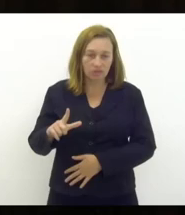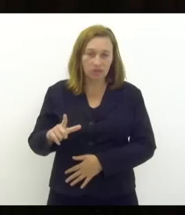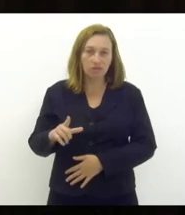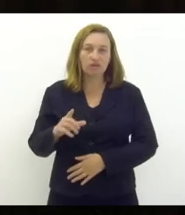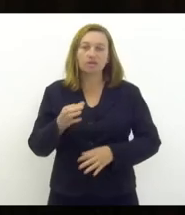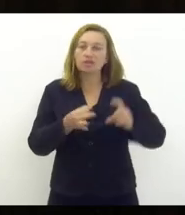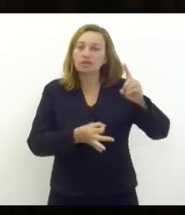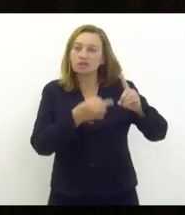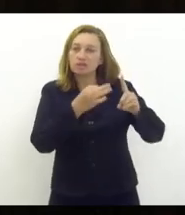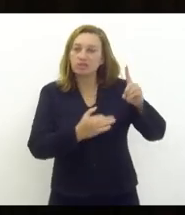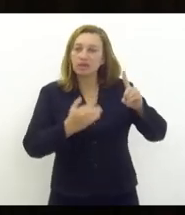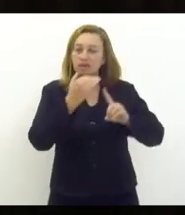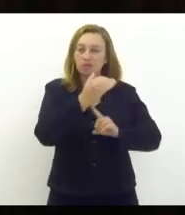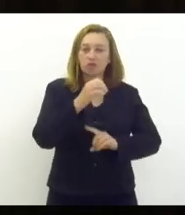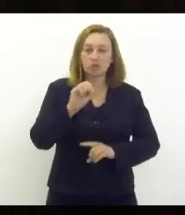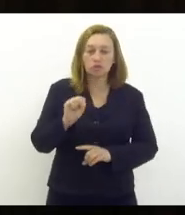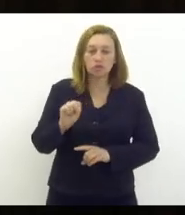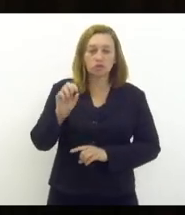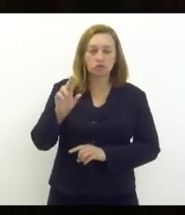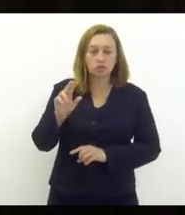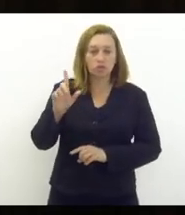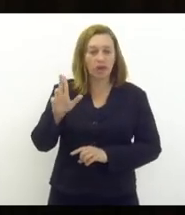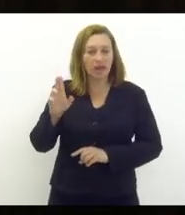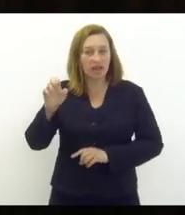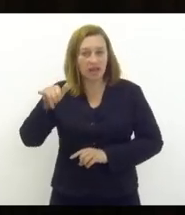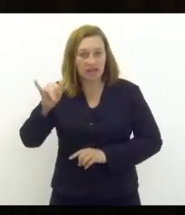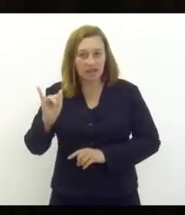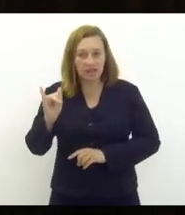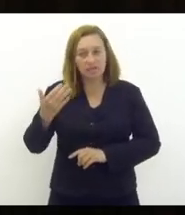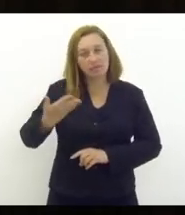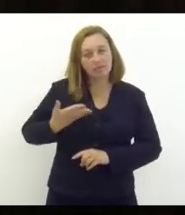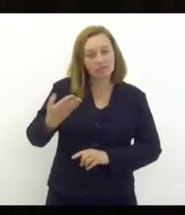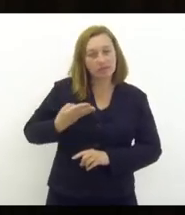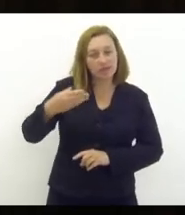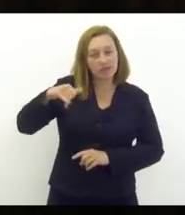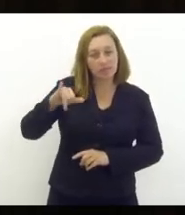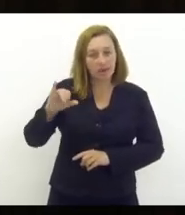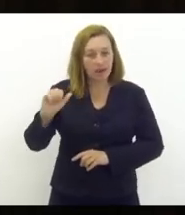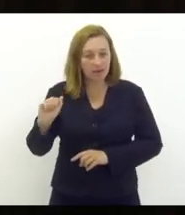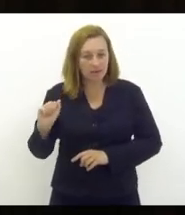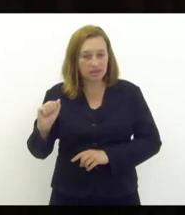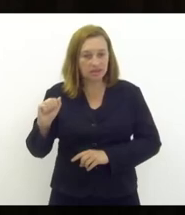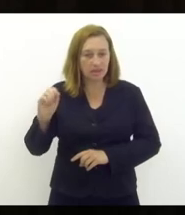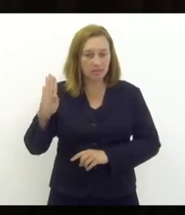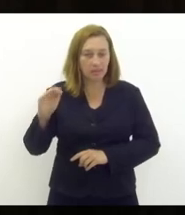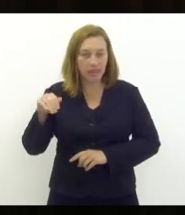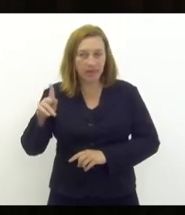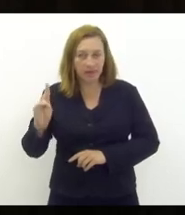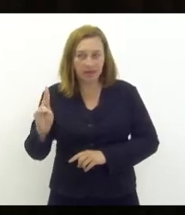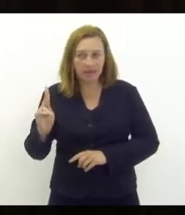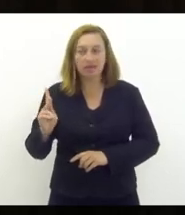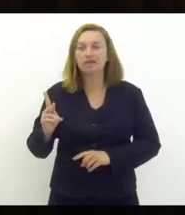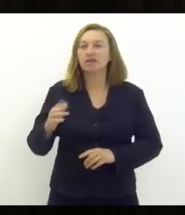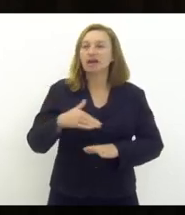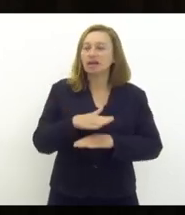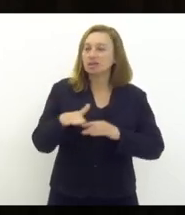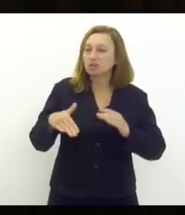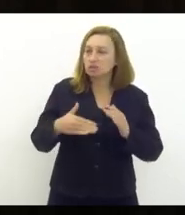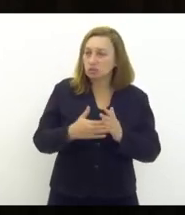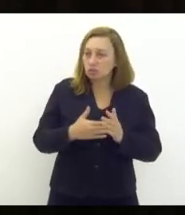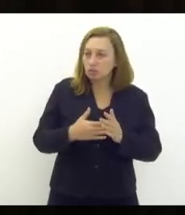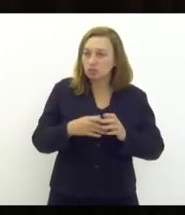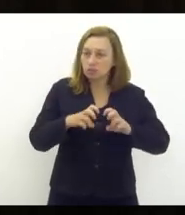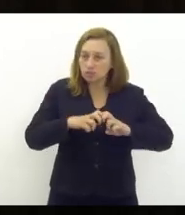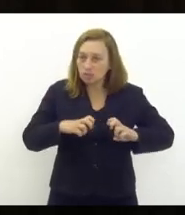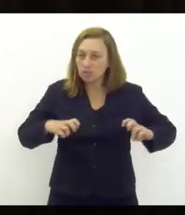Sueli Lopes minha querida colega Márcia Becker cumprimentando cumprimento respeitosamente todos os integrantes aqui da